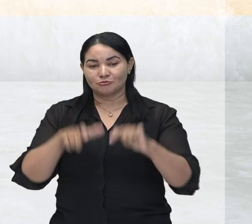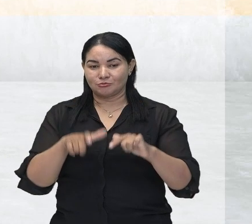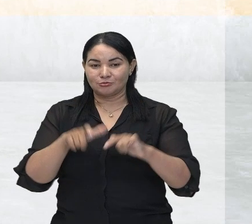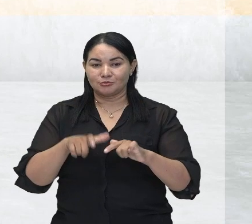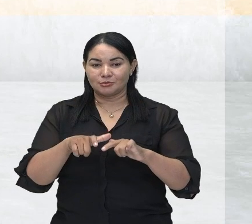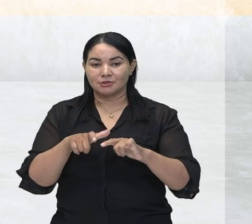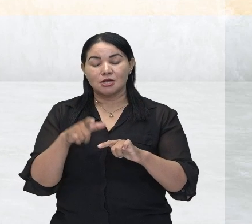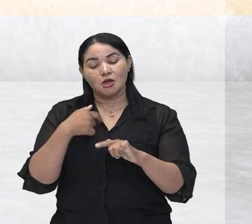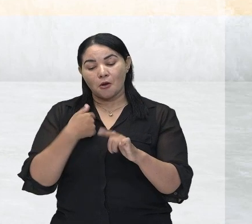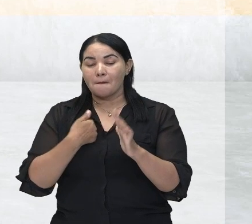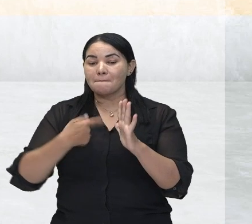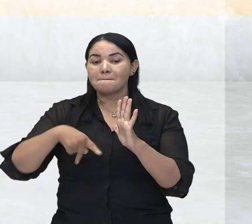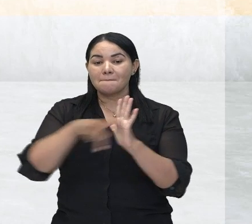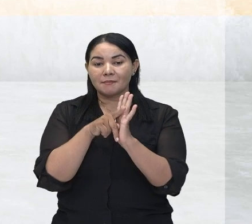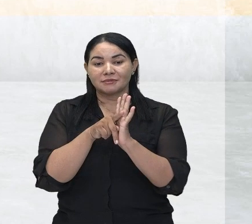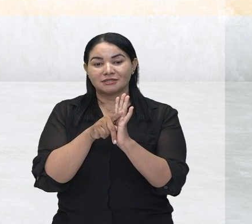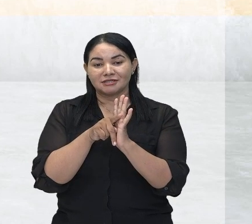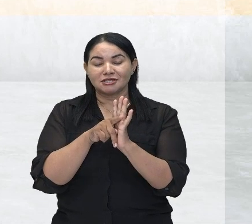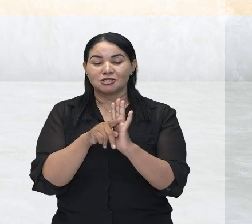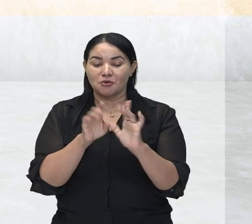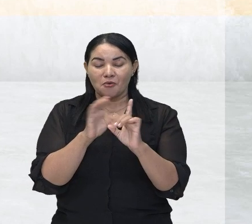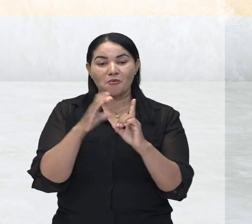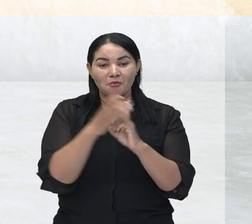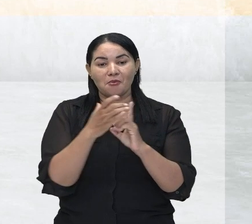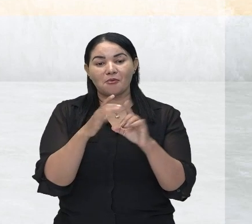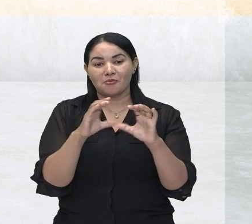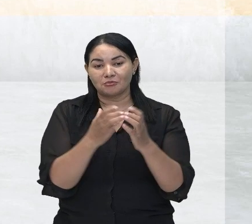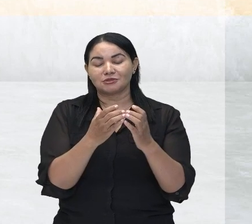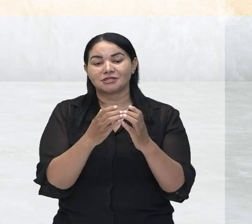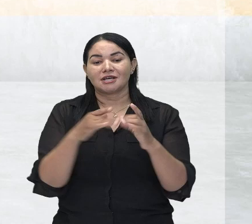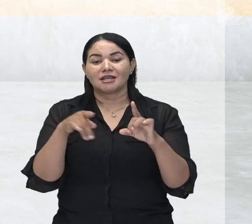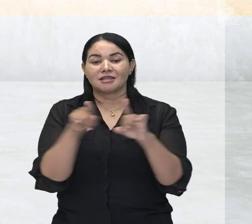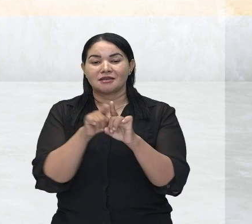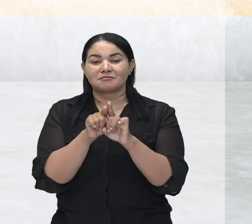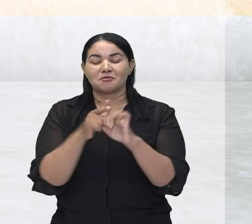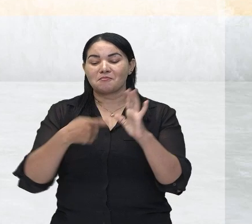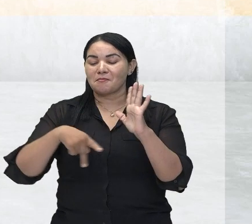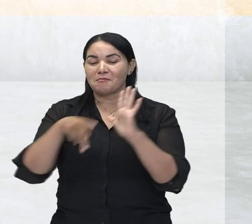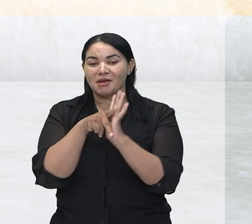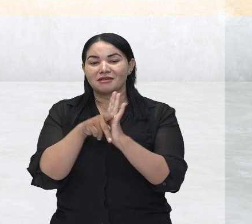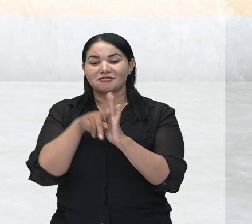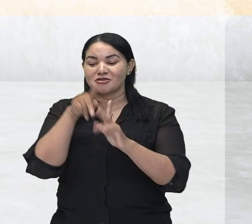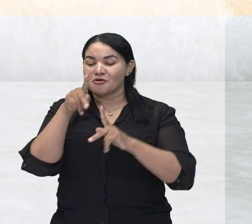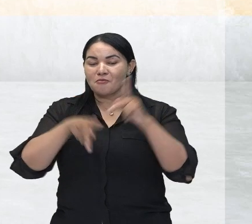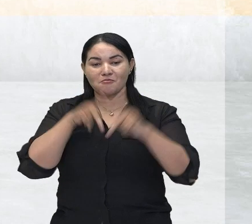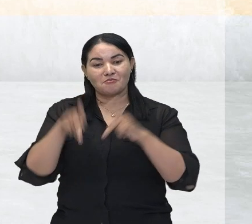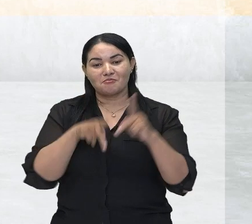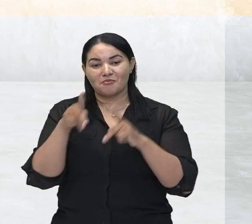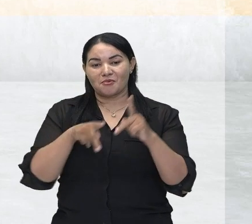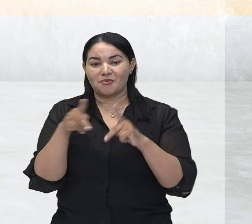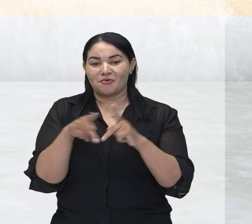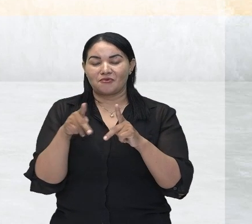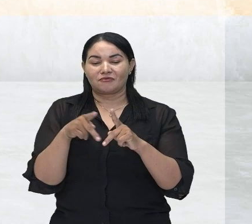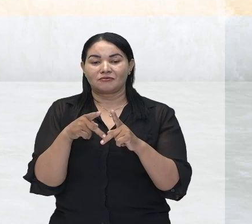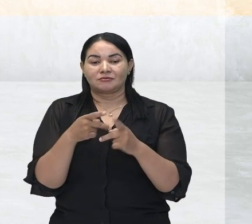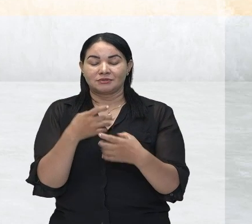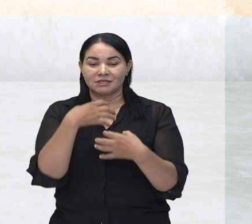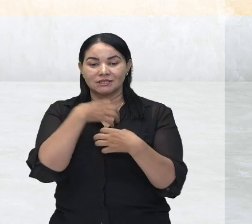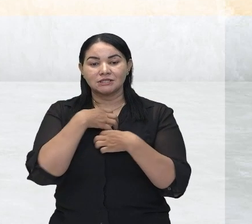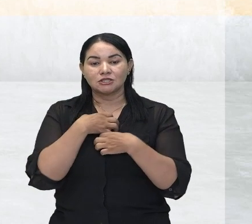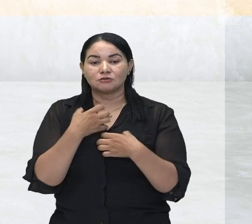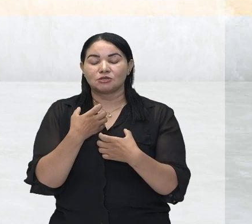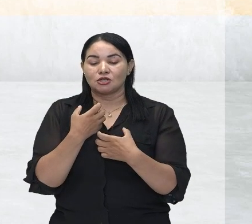eu pertenço a essa comunidade, eu pertenço a esse povo, né, que tem uma